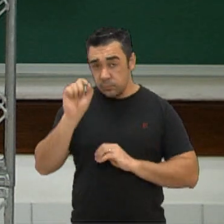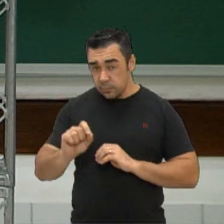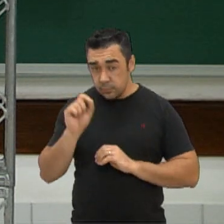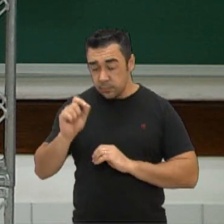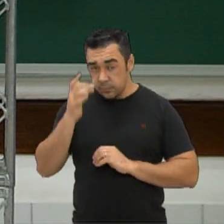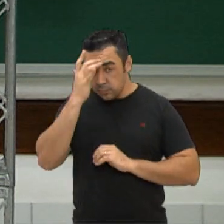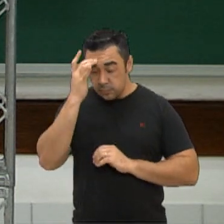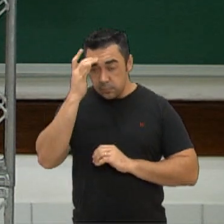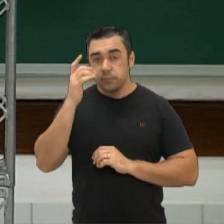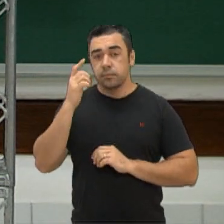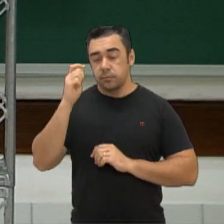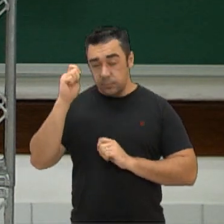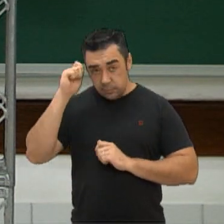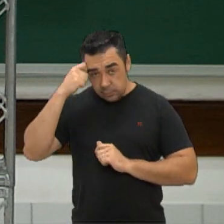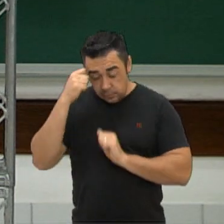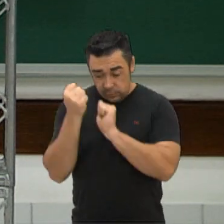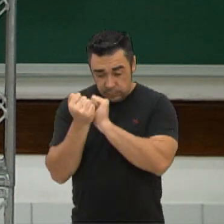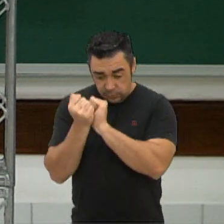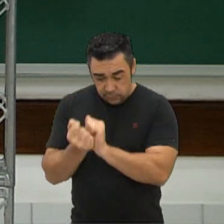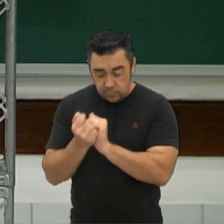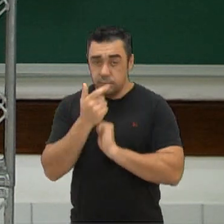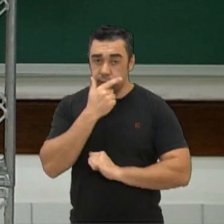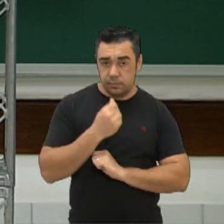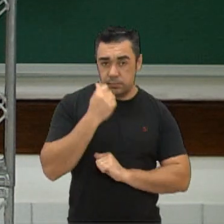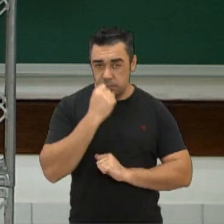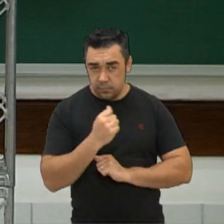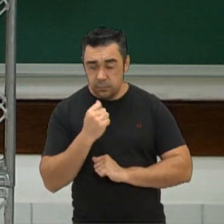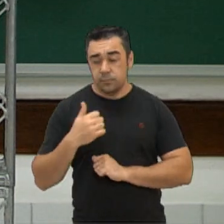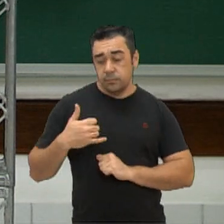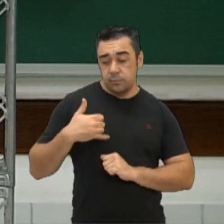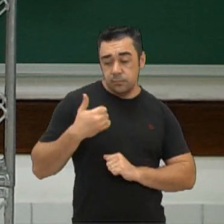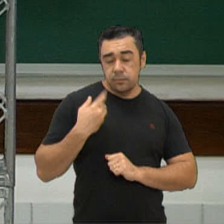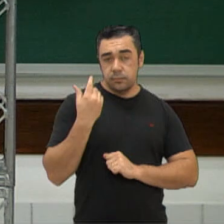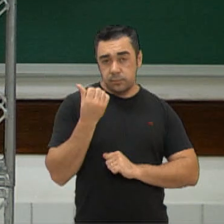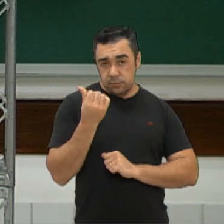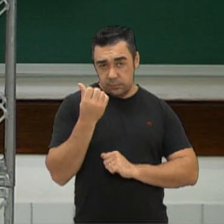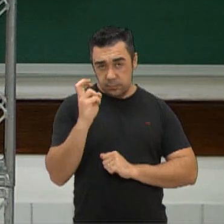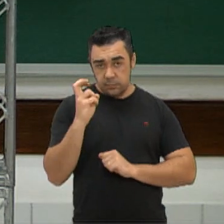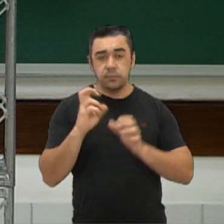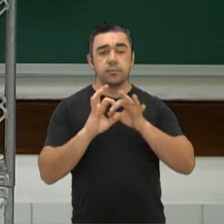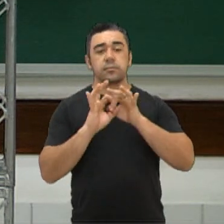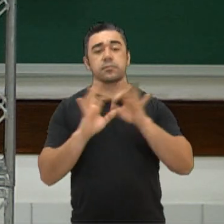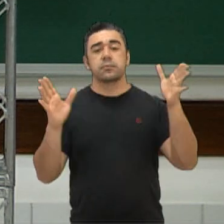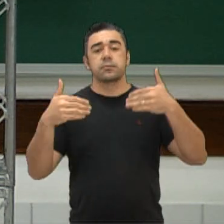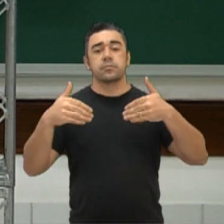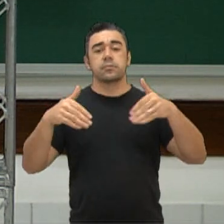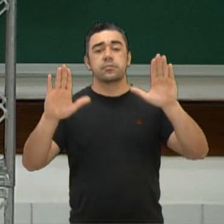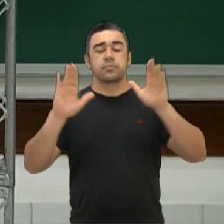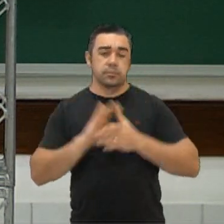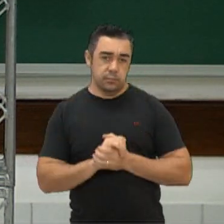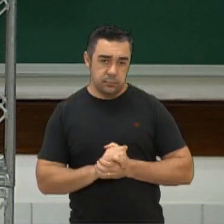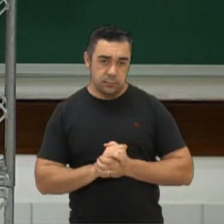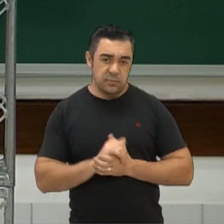para os escravos ou escravas a partir de 65 anos. Então, caso o escravo chegasse